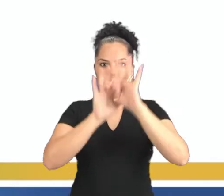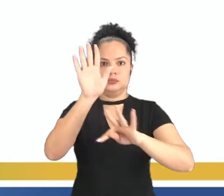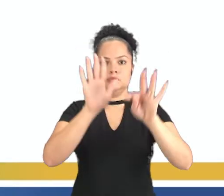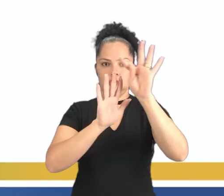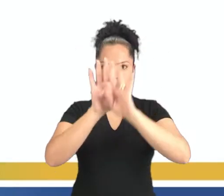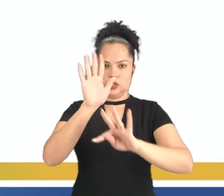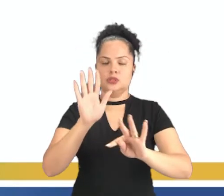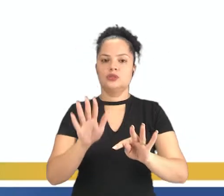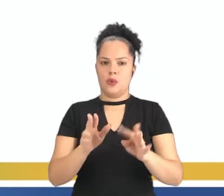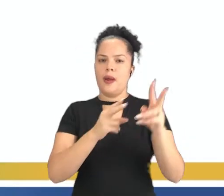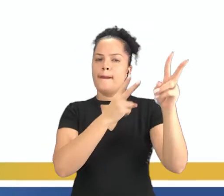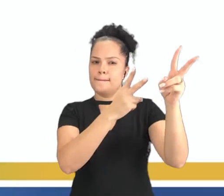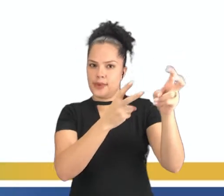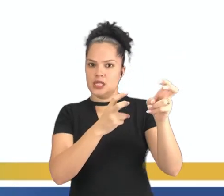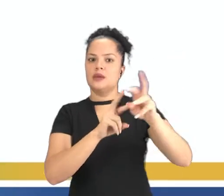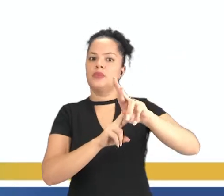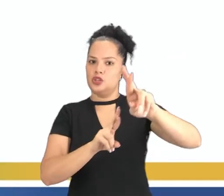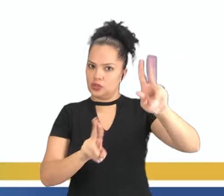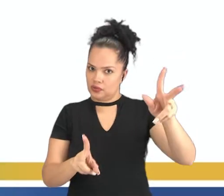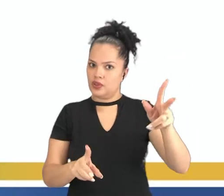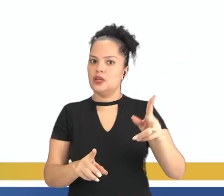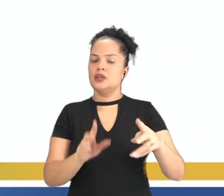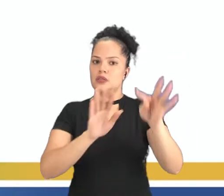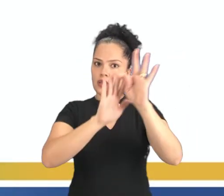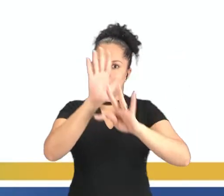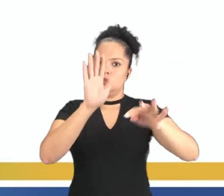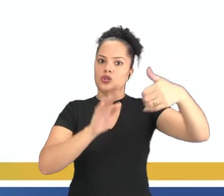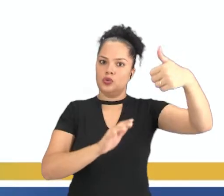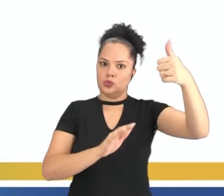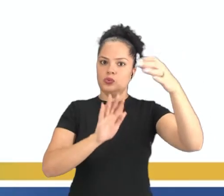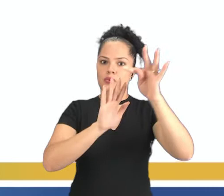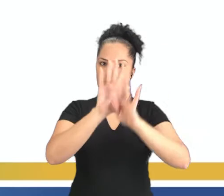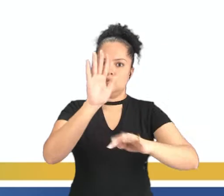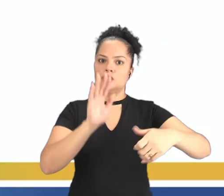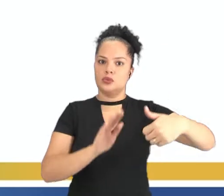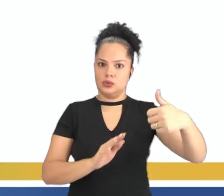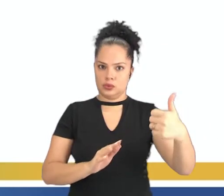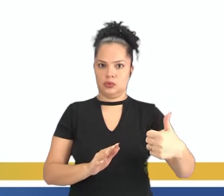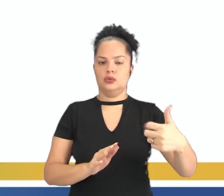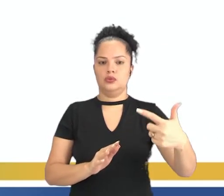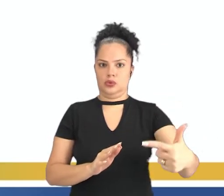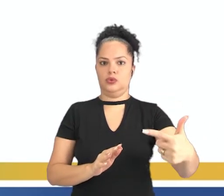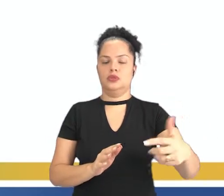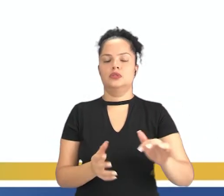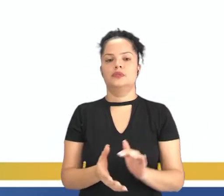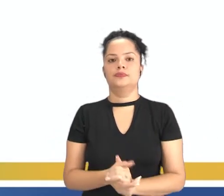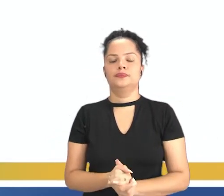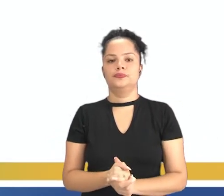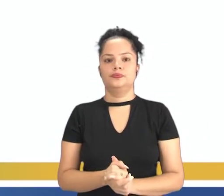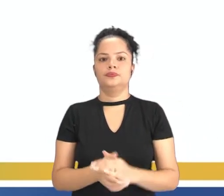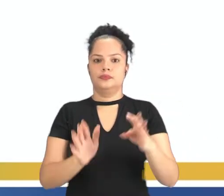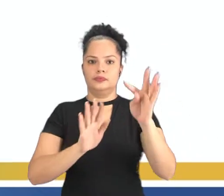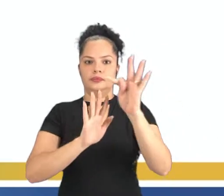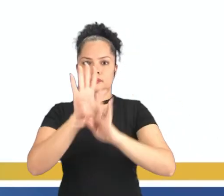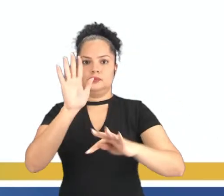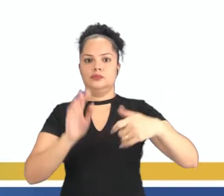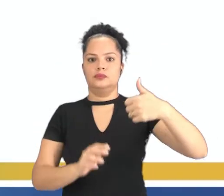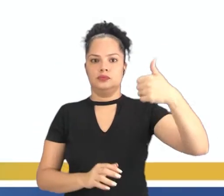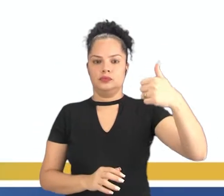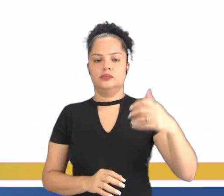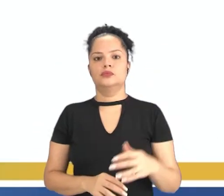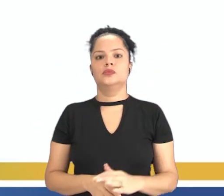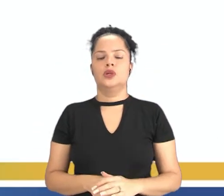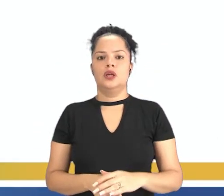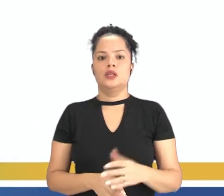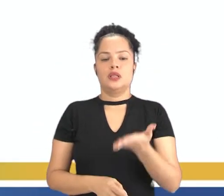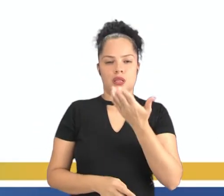tá? E você vai ver a diferença entre um e outro através dessa tua forma de estudar agora. Texto 1. Ter uma